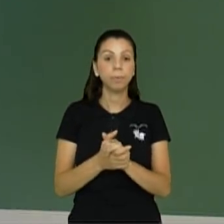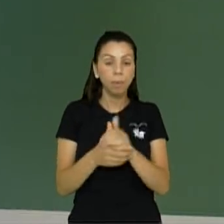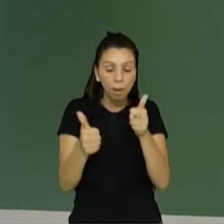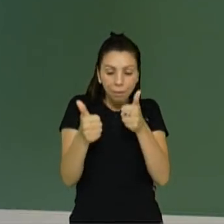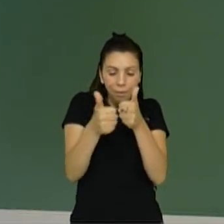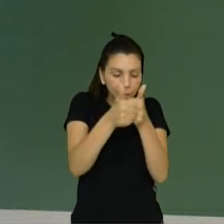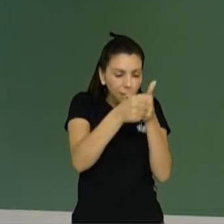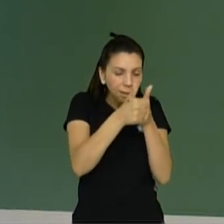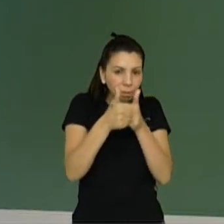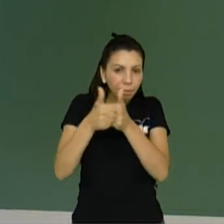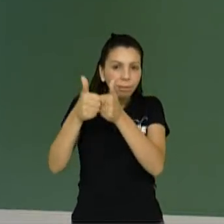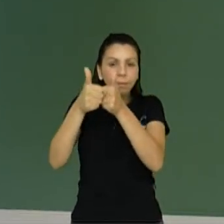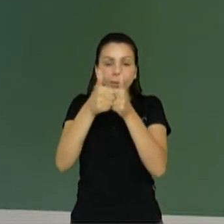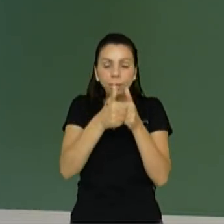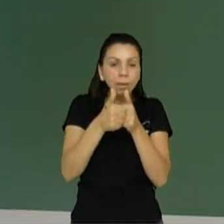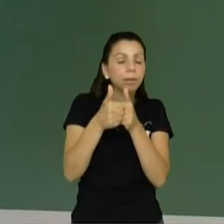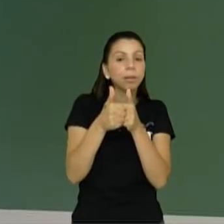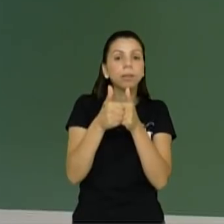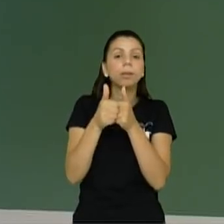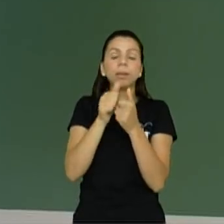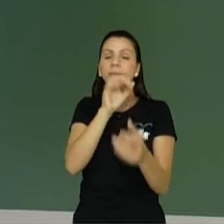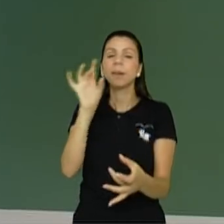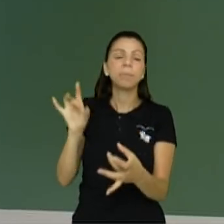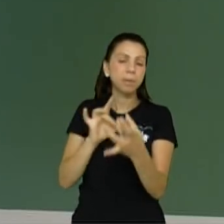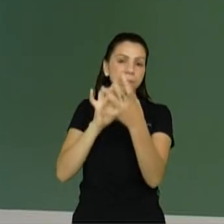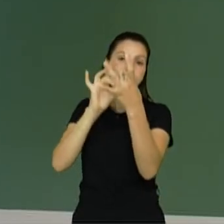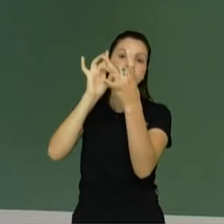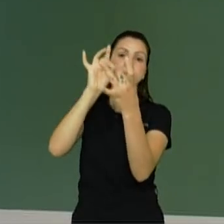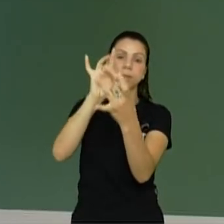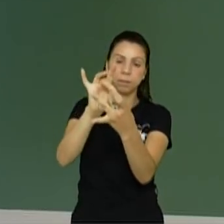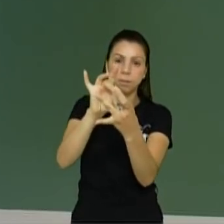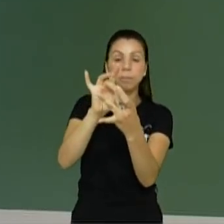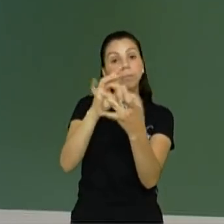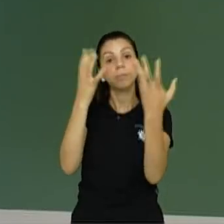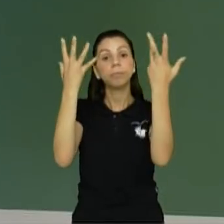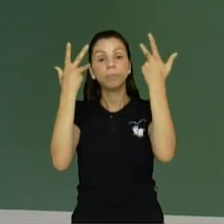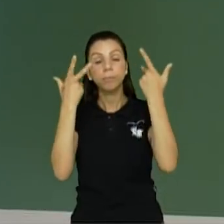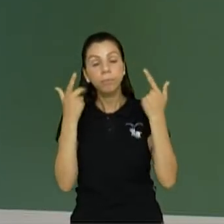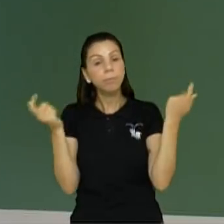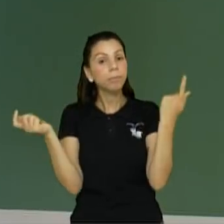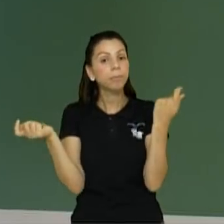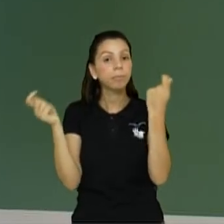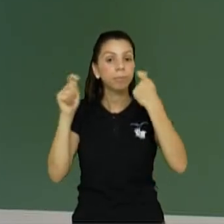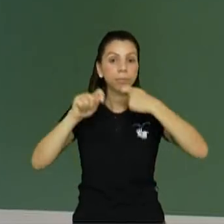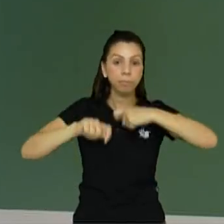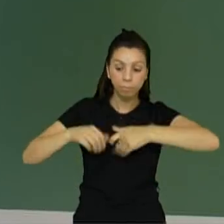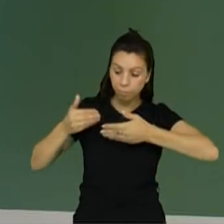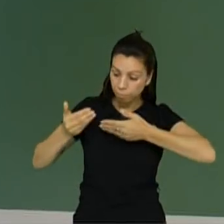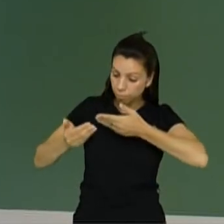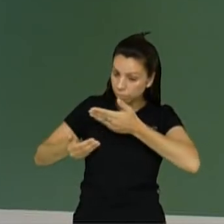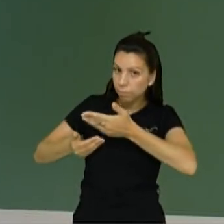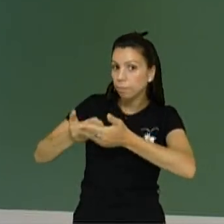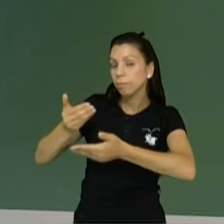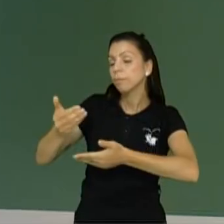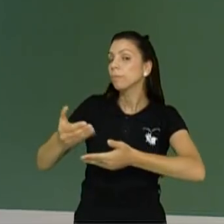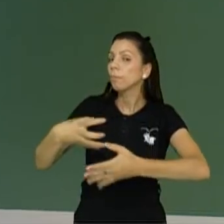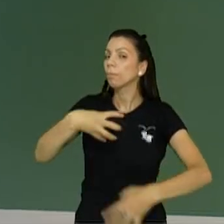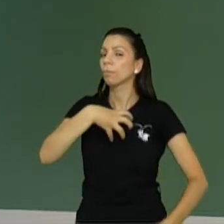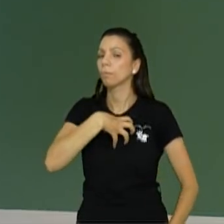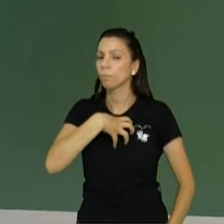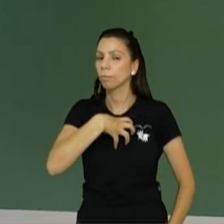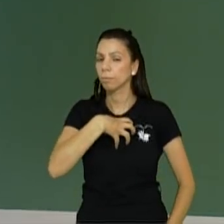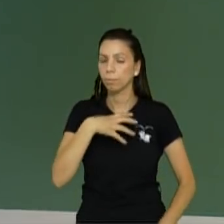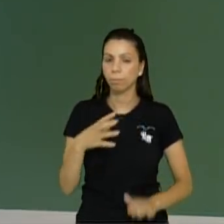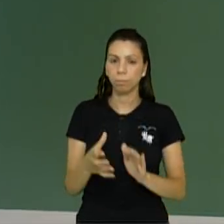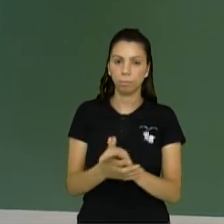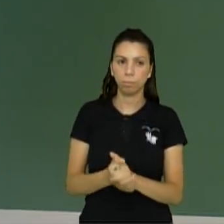cada vez mais e se especializam mais para que esses animais tenham capacidades e desenvolvam sentidos.